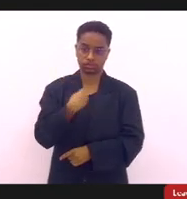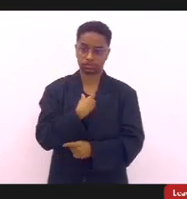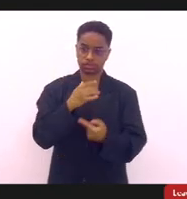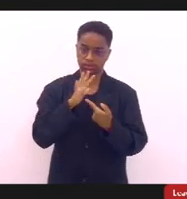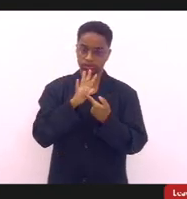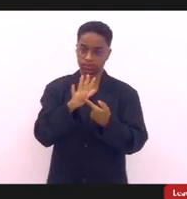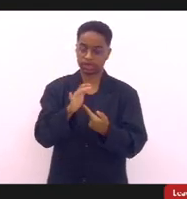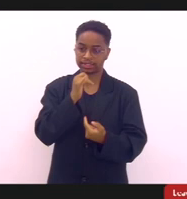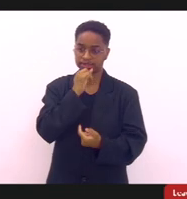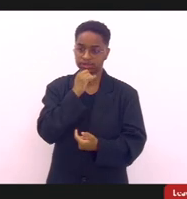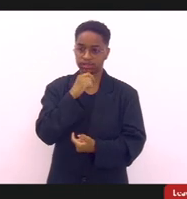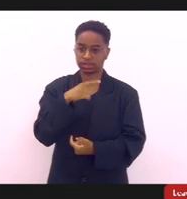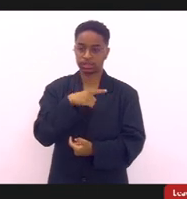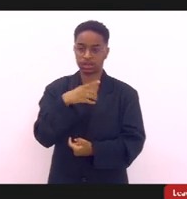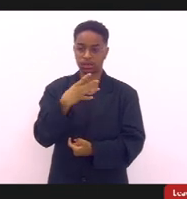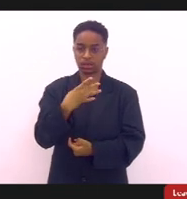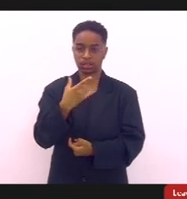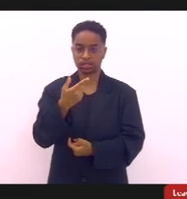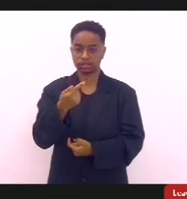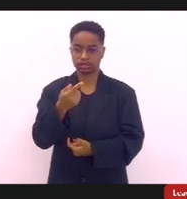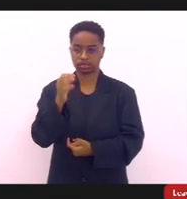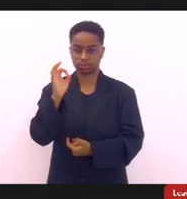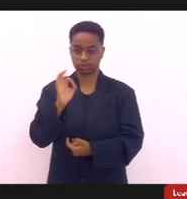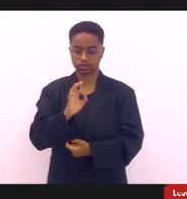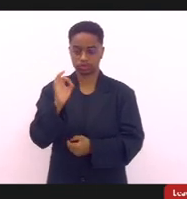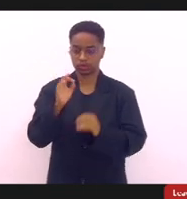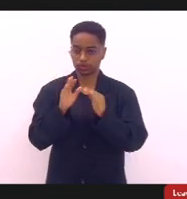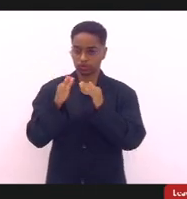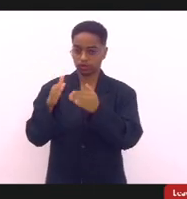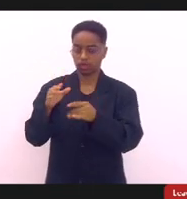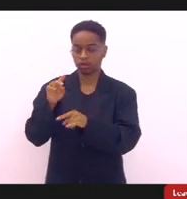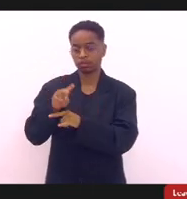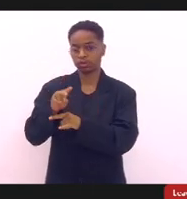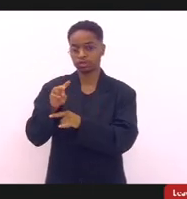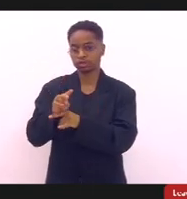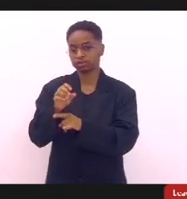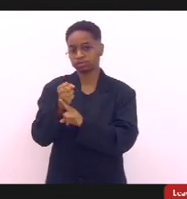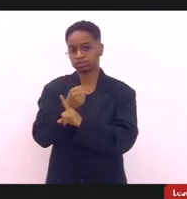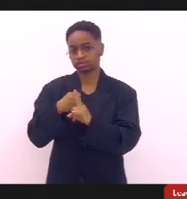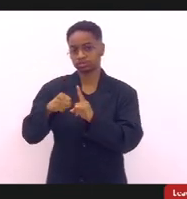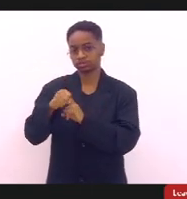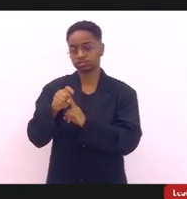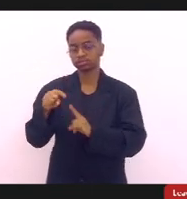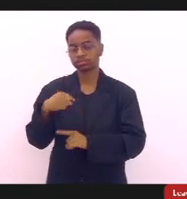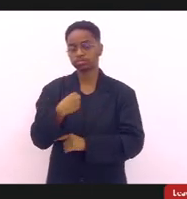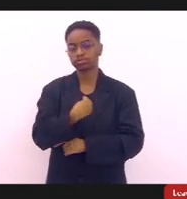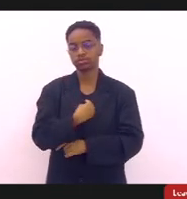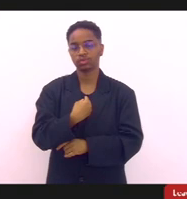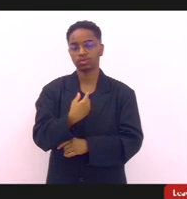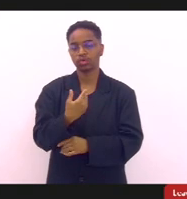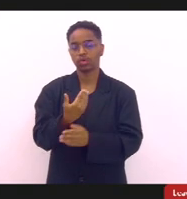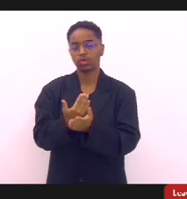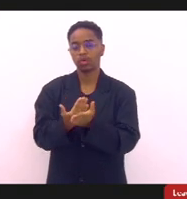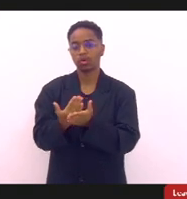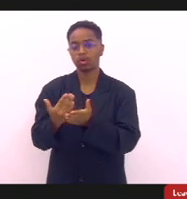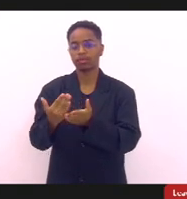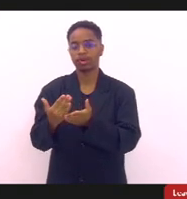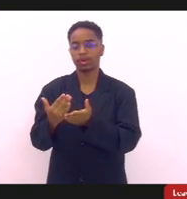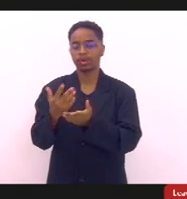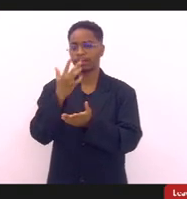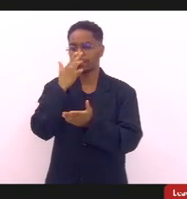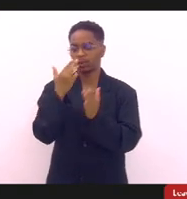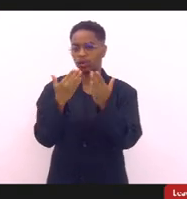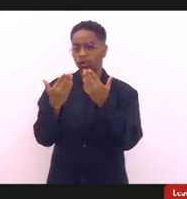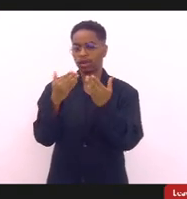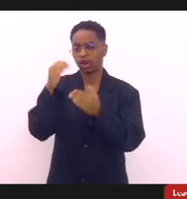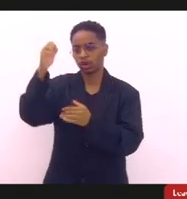quando a gente vê 47% destinado à proteção social, a gente acende uma luz, mas uma luz bem forte com